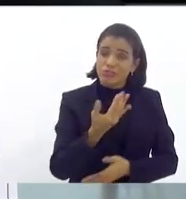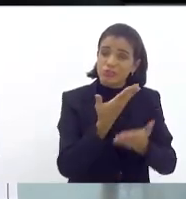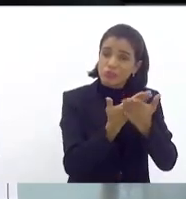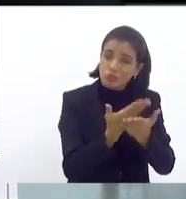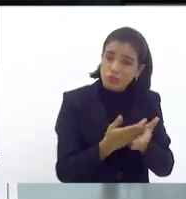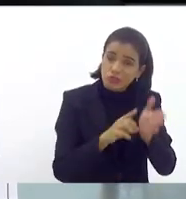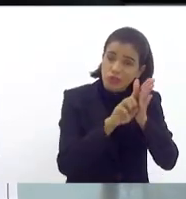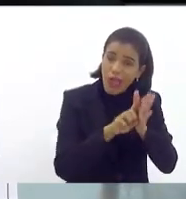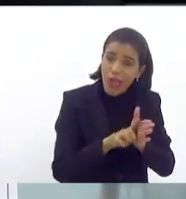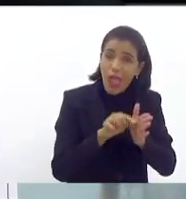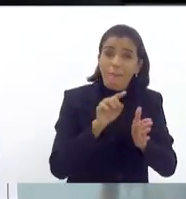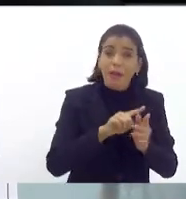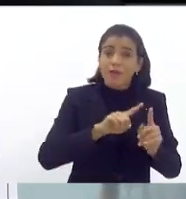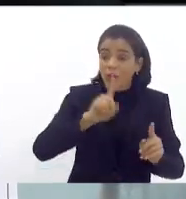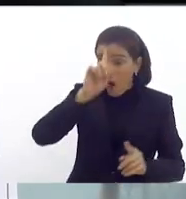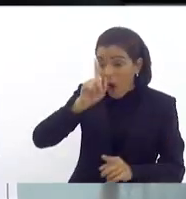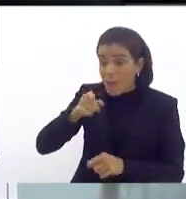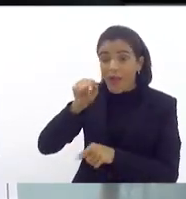deveria fazer. Né?